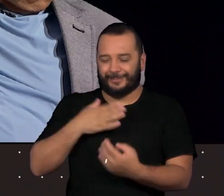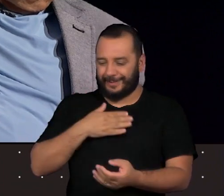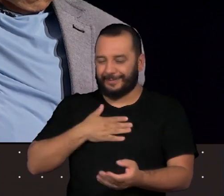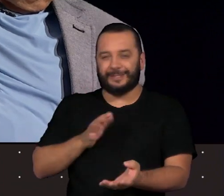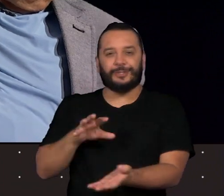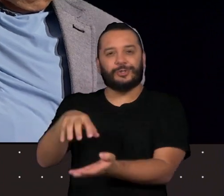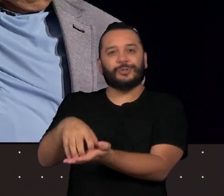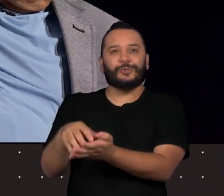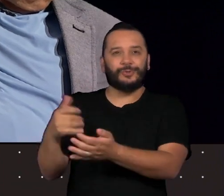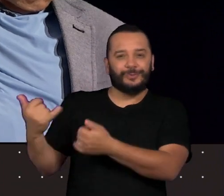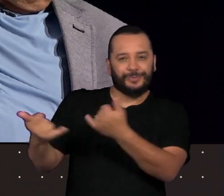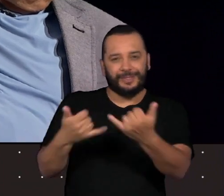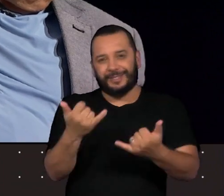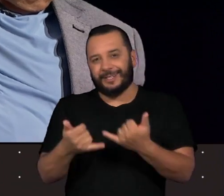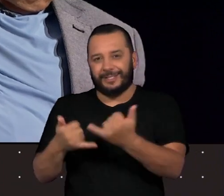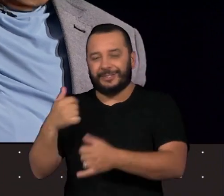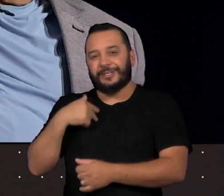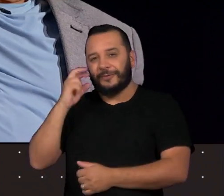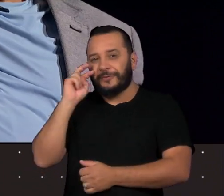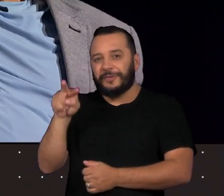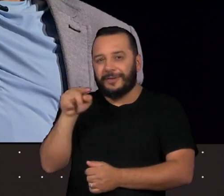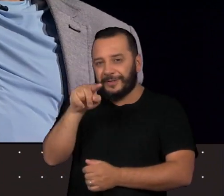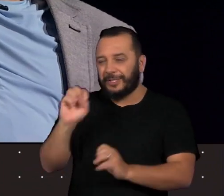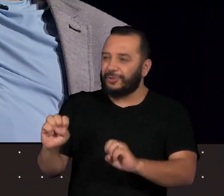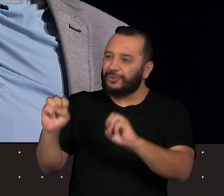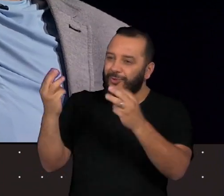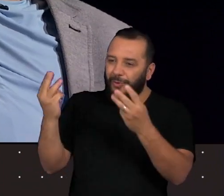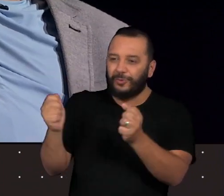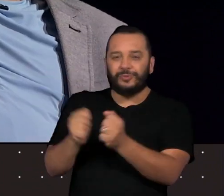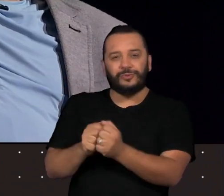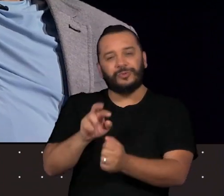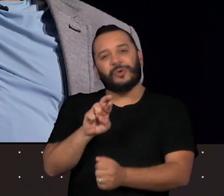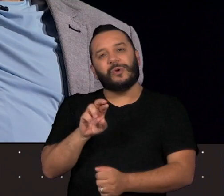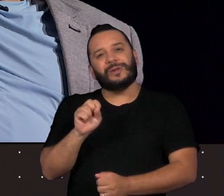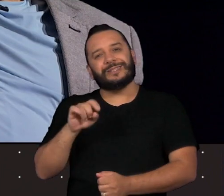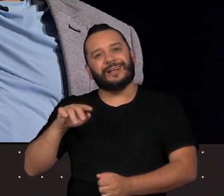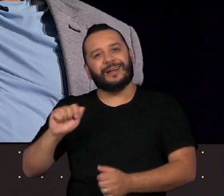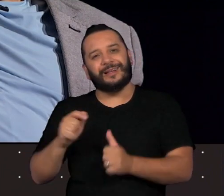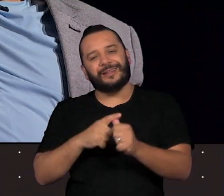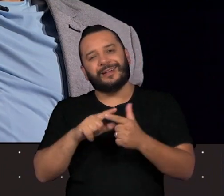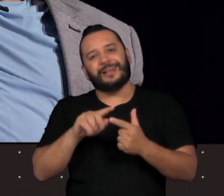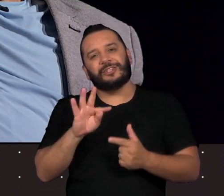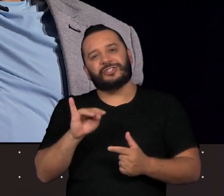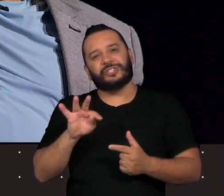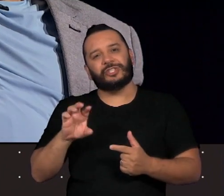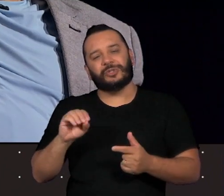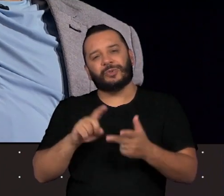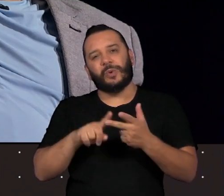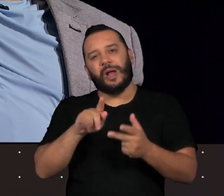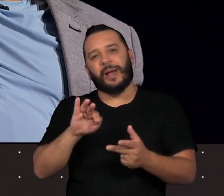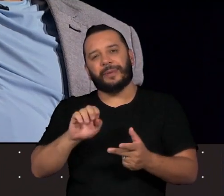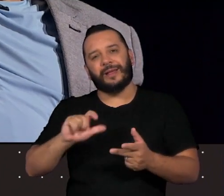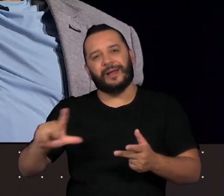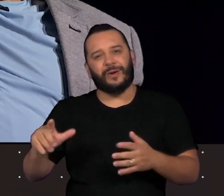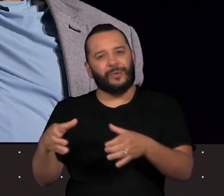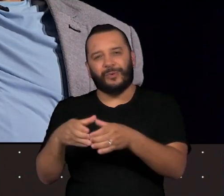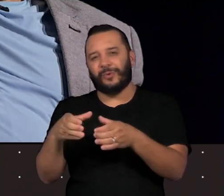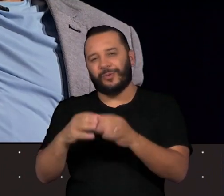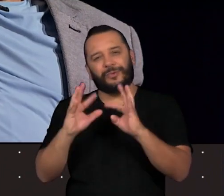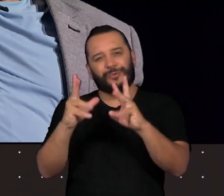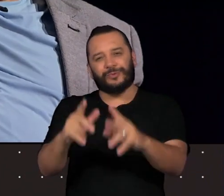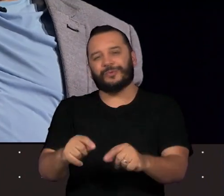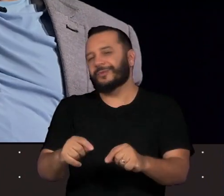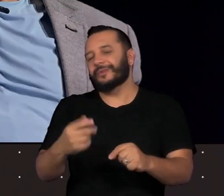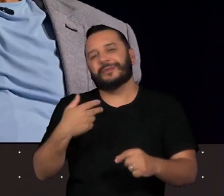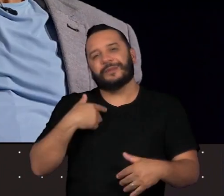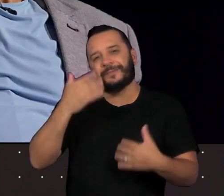espetáculos que eu via você fazer você a Rosane A Tito Gabriel e toda a TR e eu não tenho como agradecer por tudo que